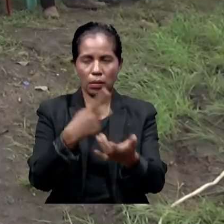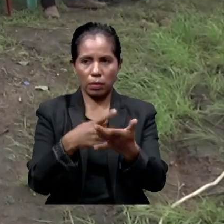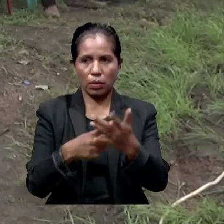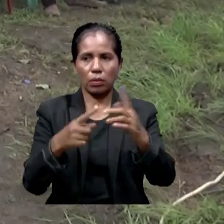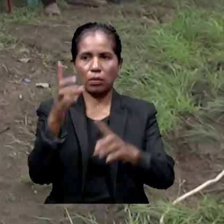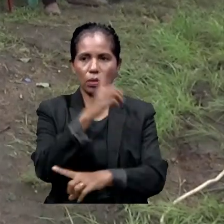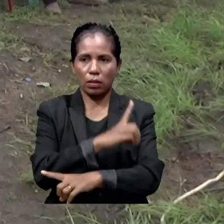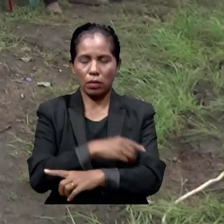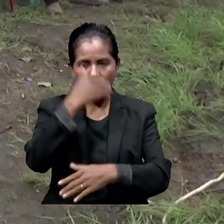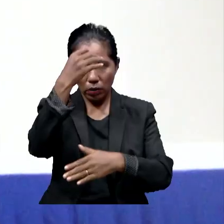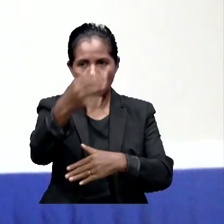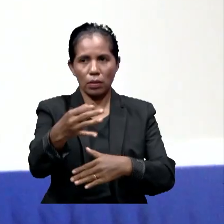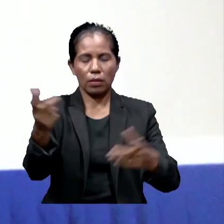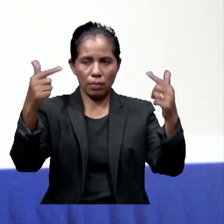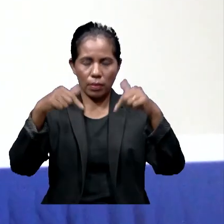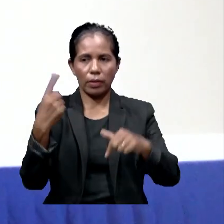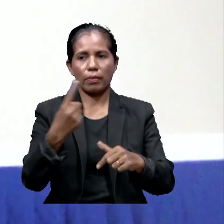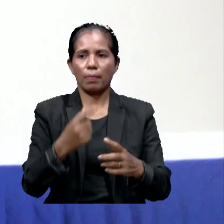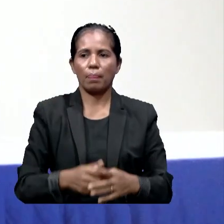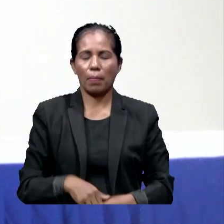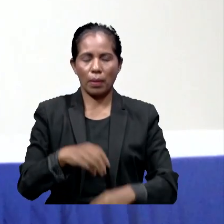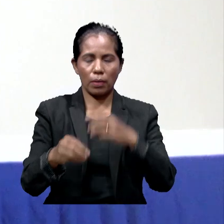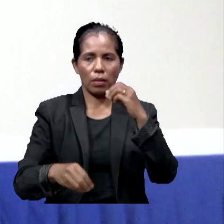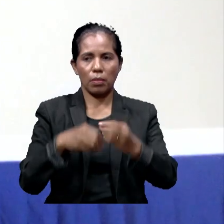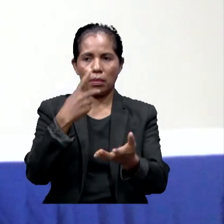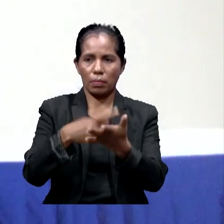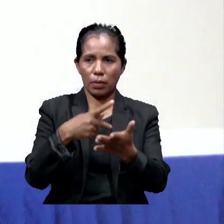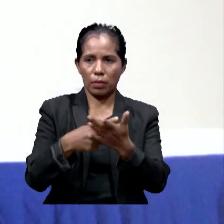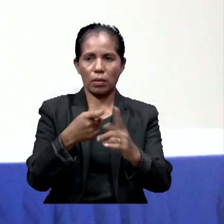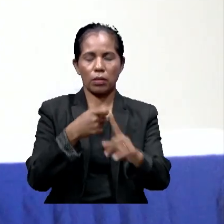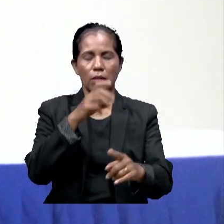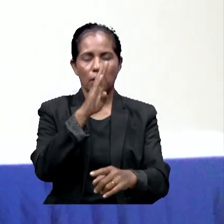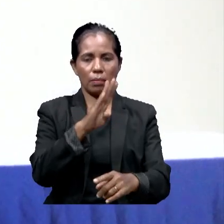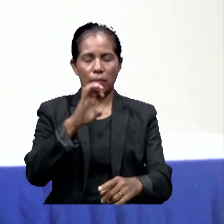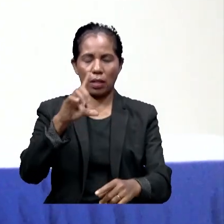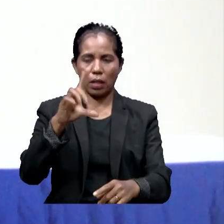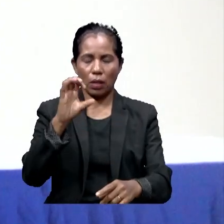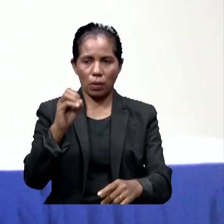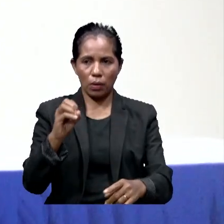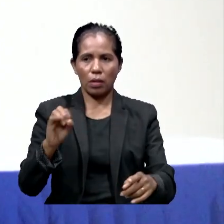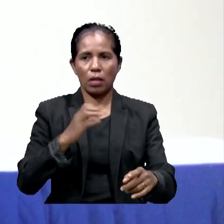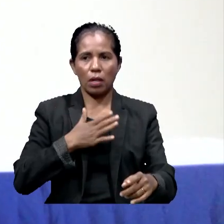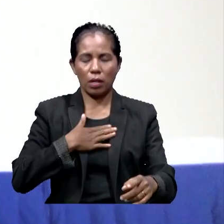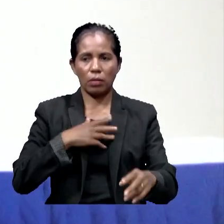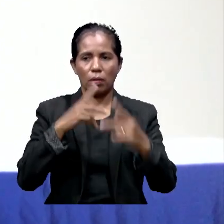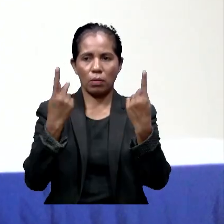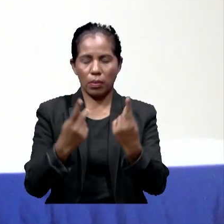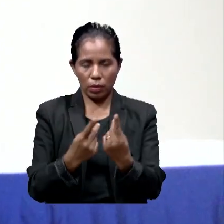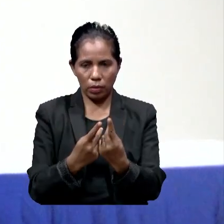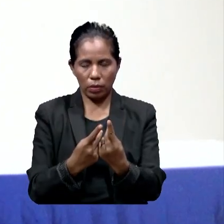ba ohin mai bebek lançamento ida ba projeto Usi Beloi ba Makadade a minha companhia dicatada